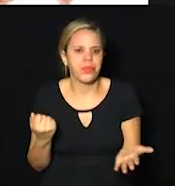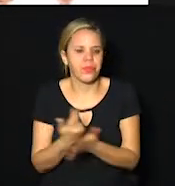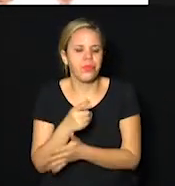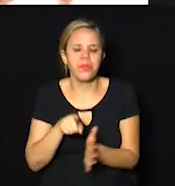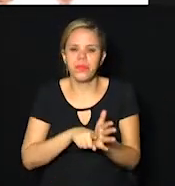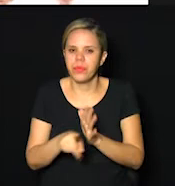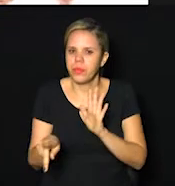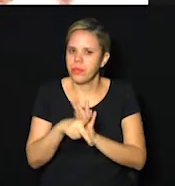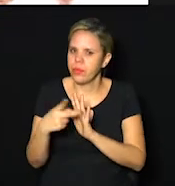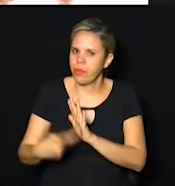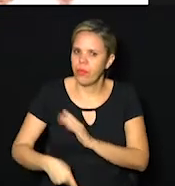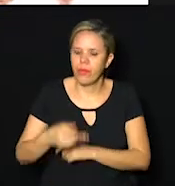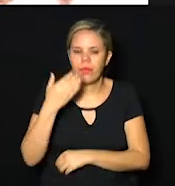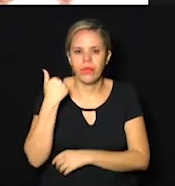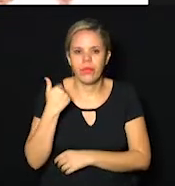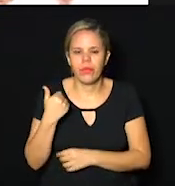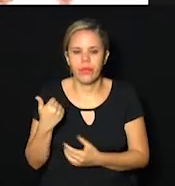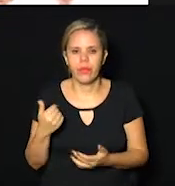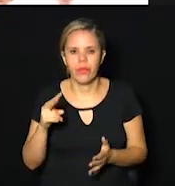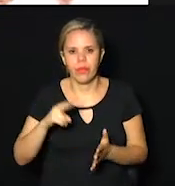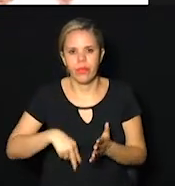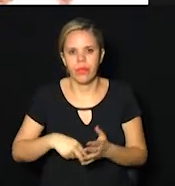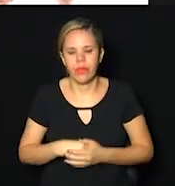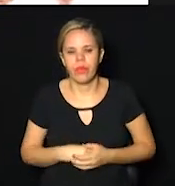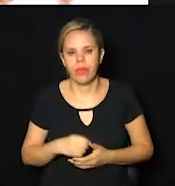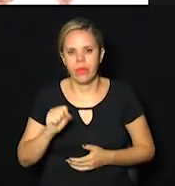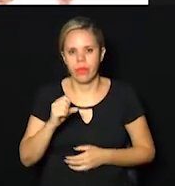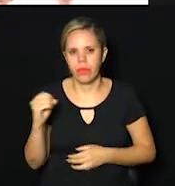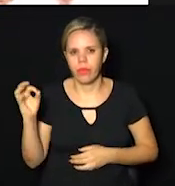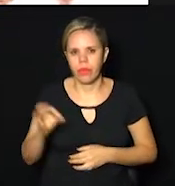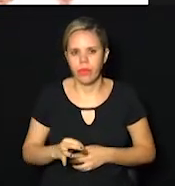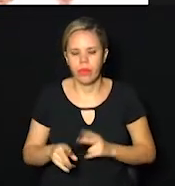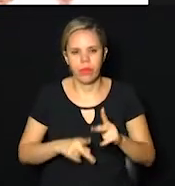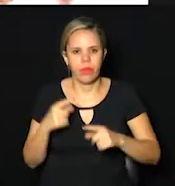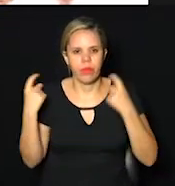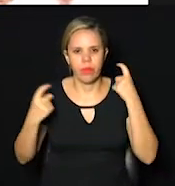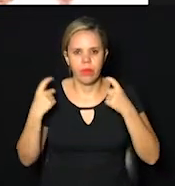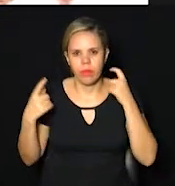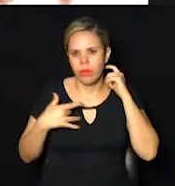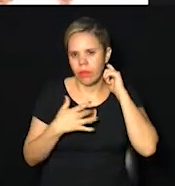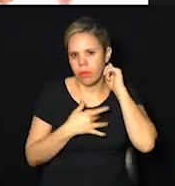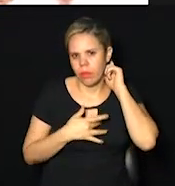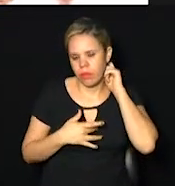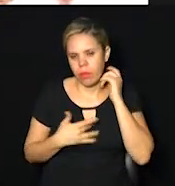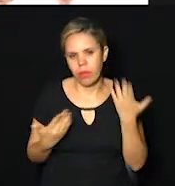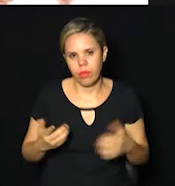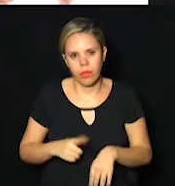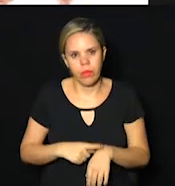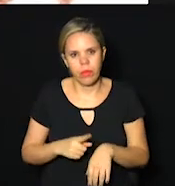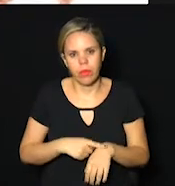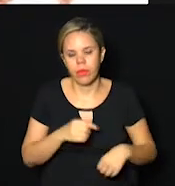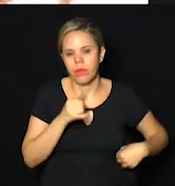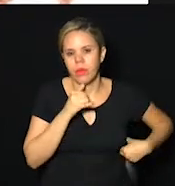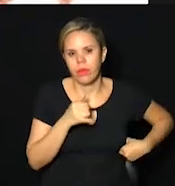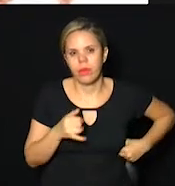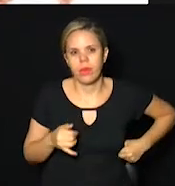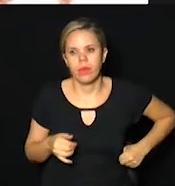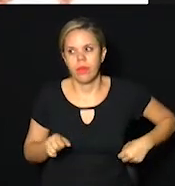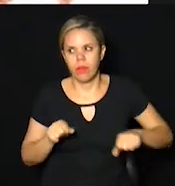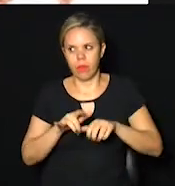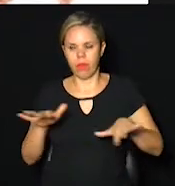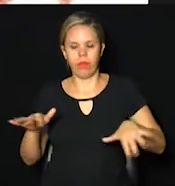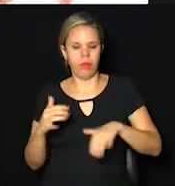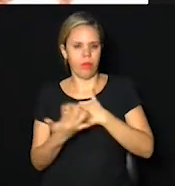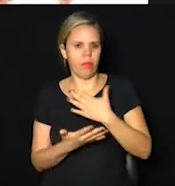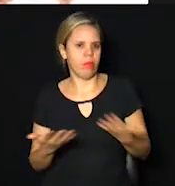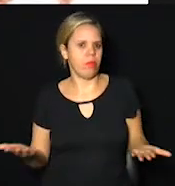se aproveita disso. Você lê lá que 80% das pessoas estão preocupadas com questões de saúde. Este momento, por exemplo, que a gente está vivendo a pandemia. Isso pode